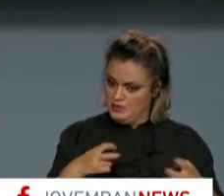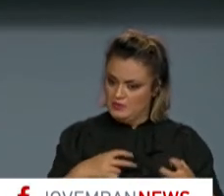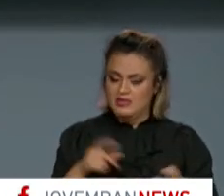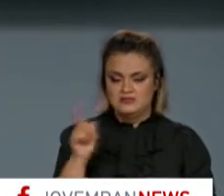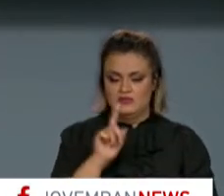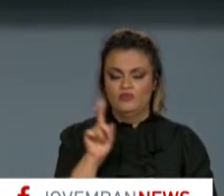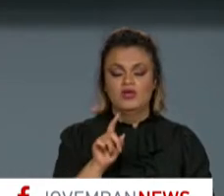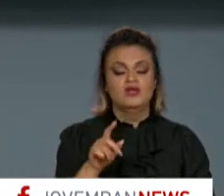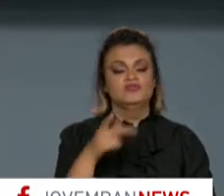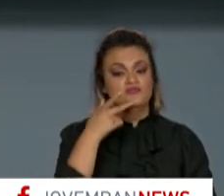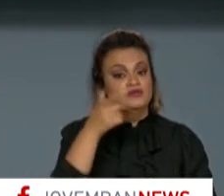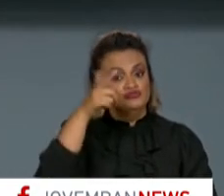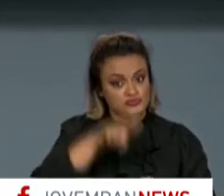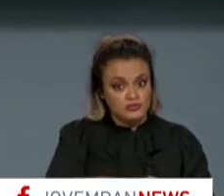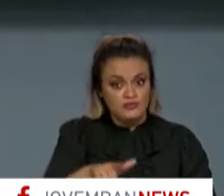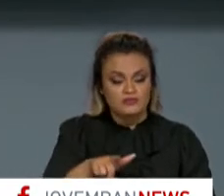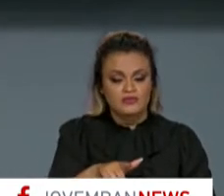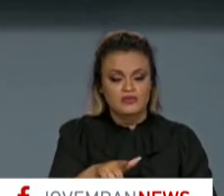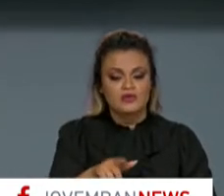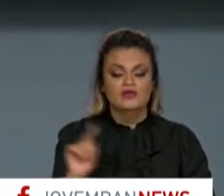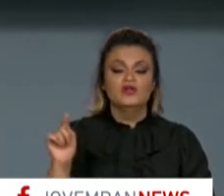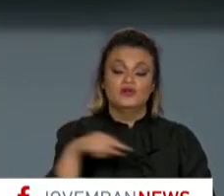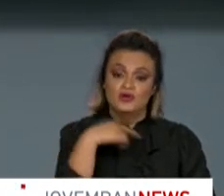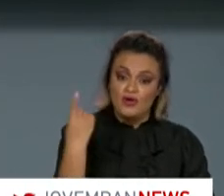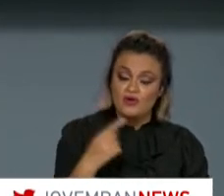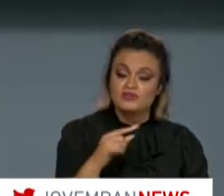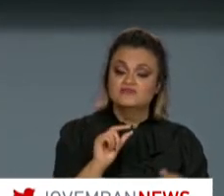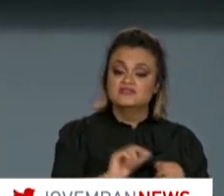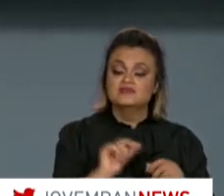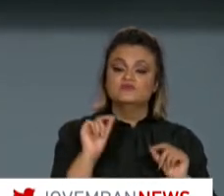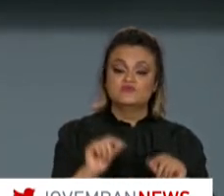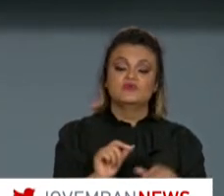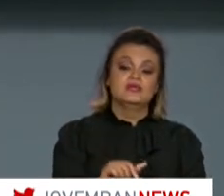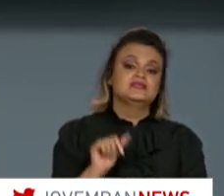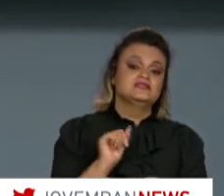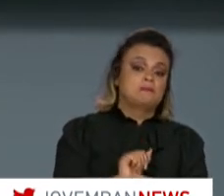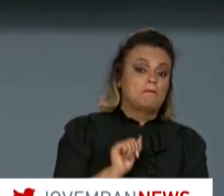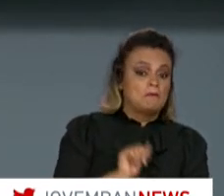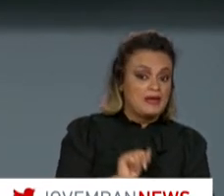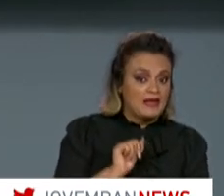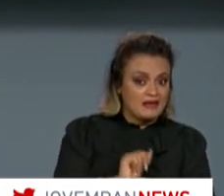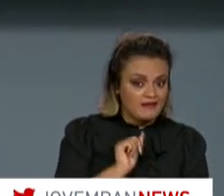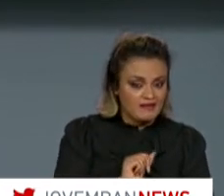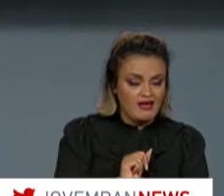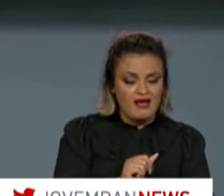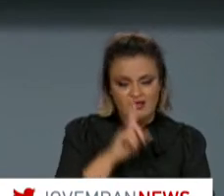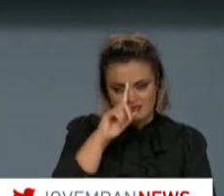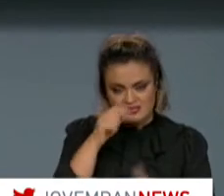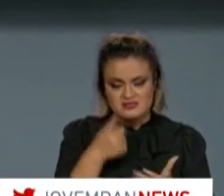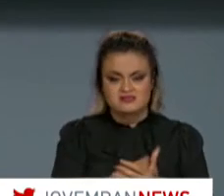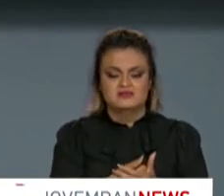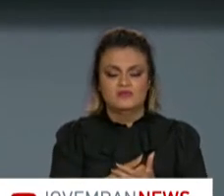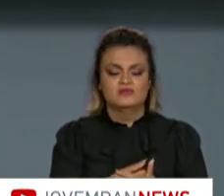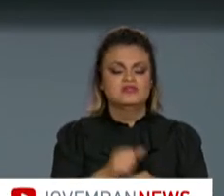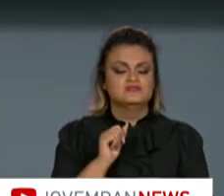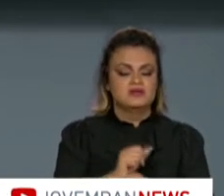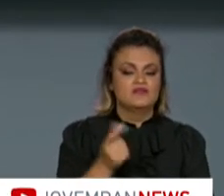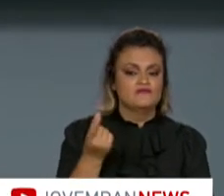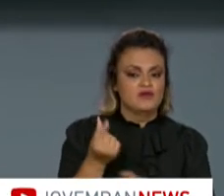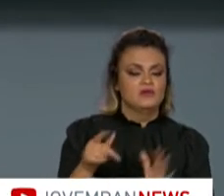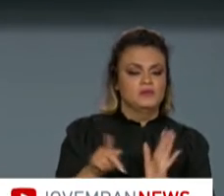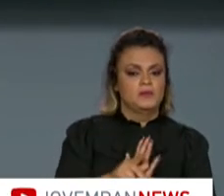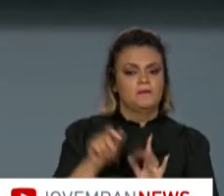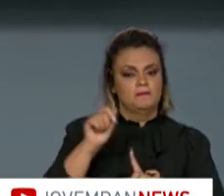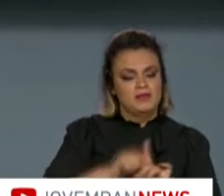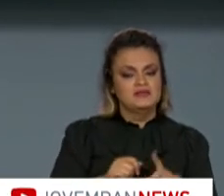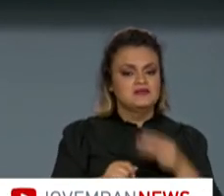Eu disse e repito, o que nós fizemos foi aguardar a decisão da empresa sobre os preços de março